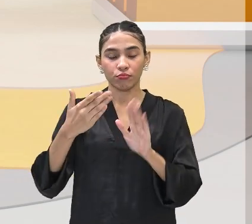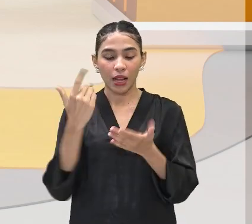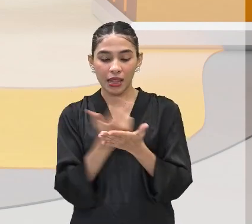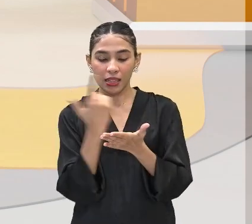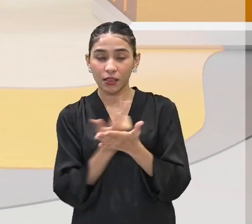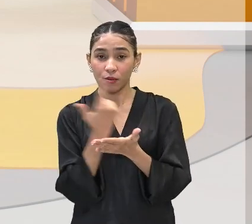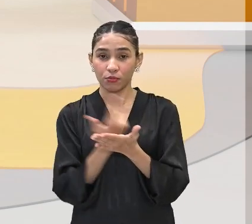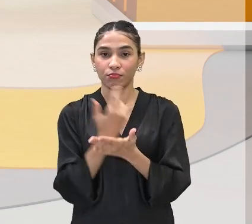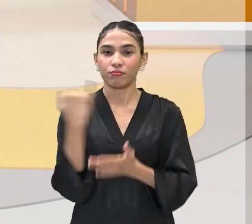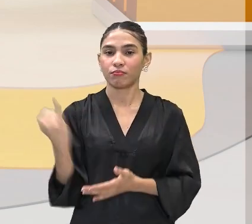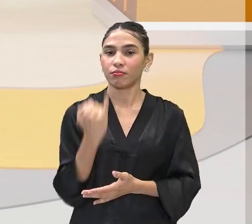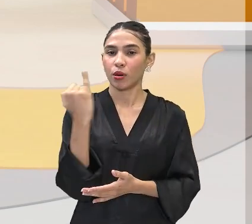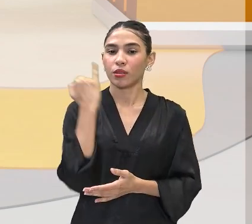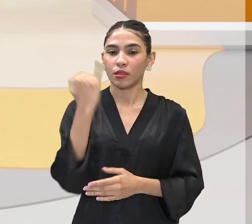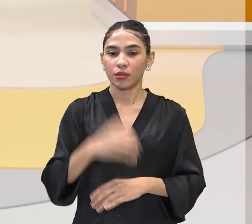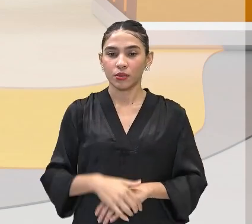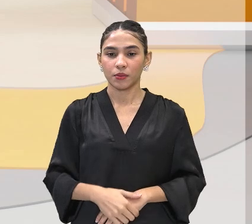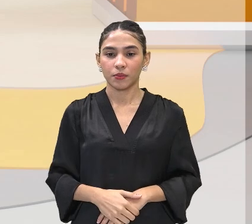importantíssimos.